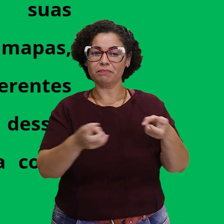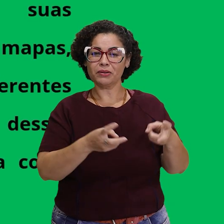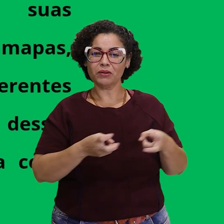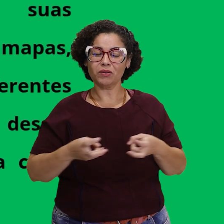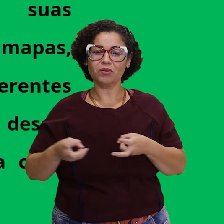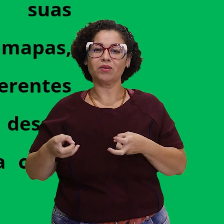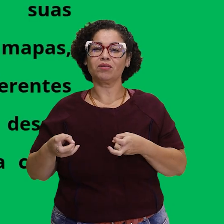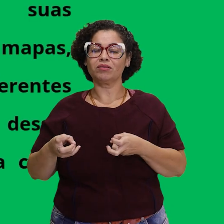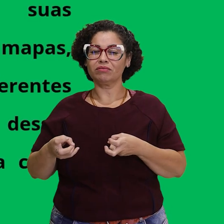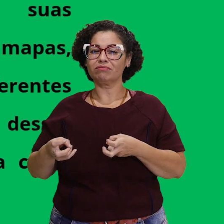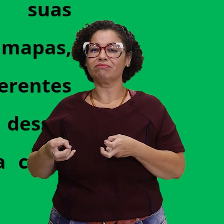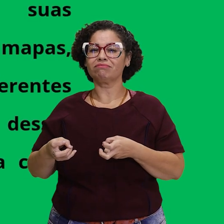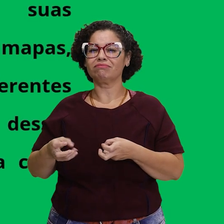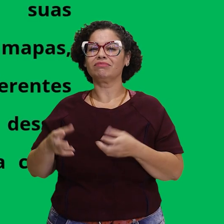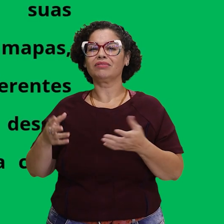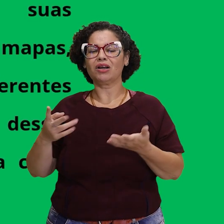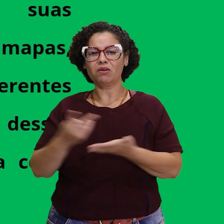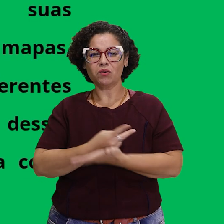Exploradores